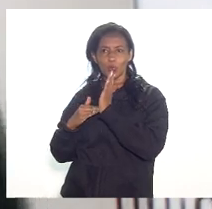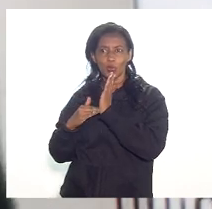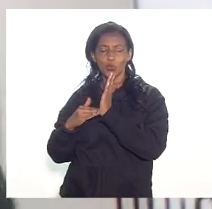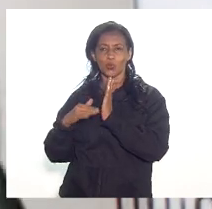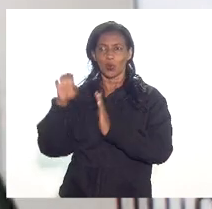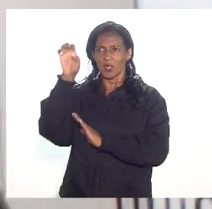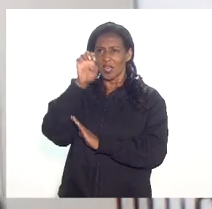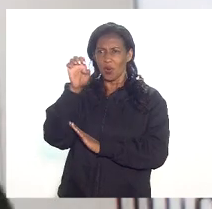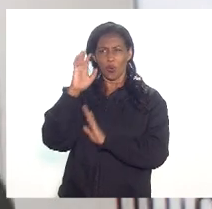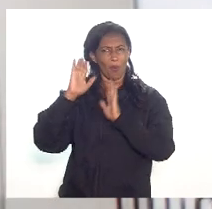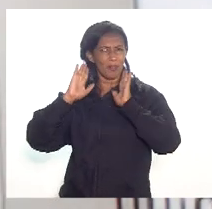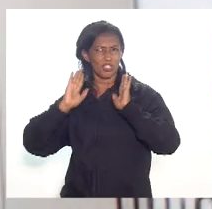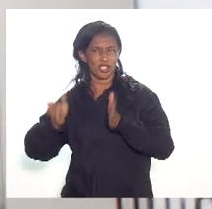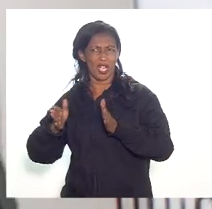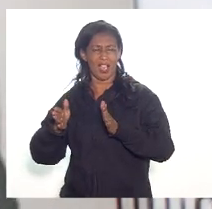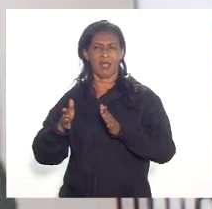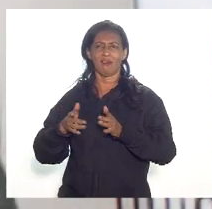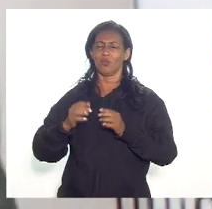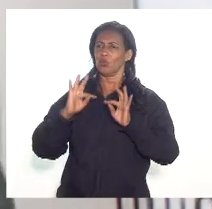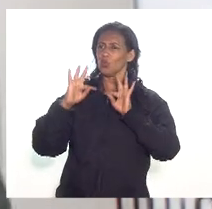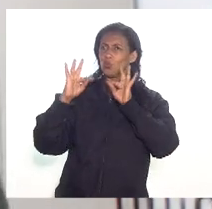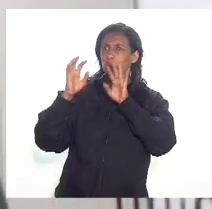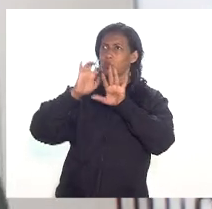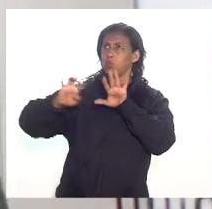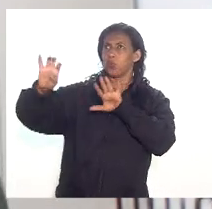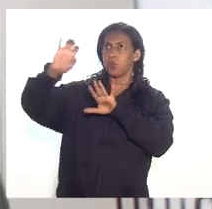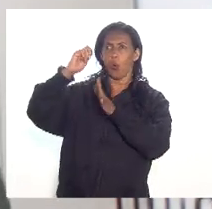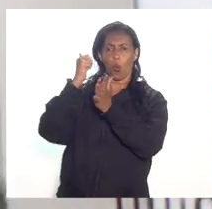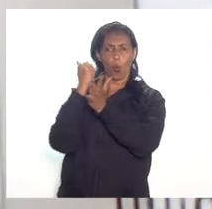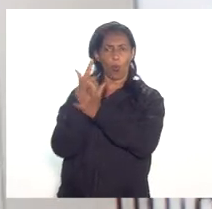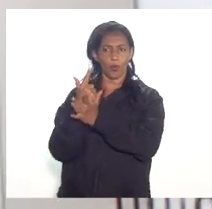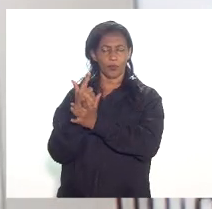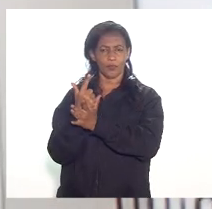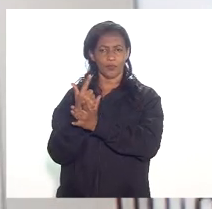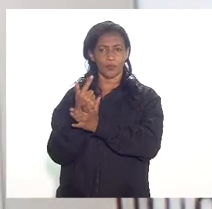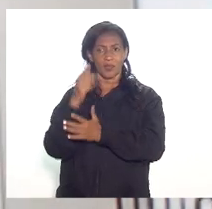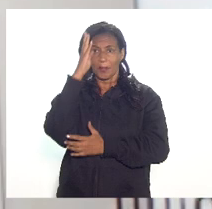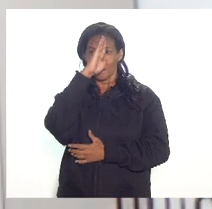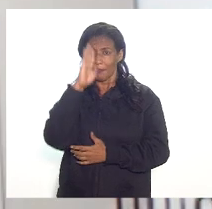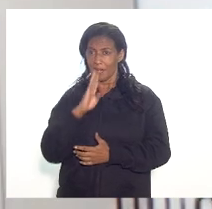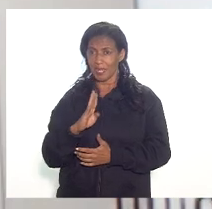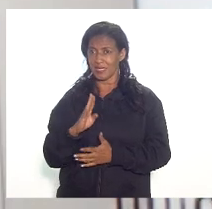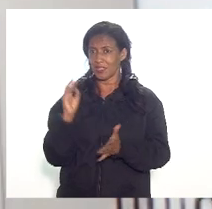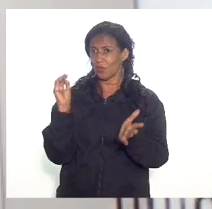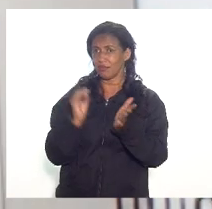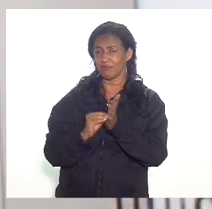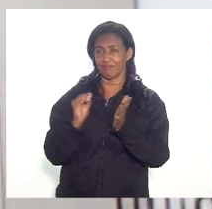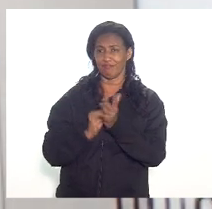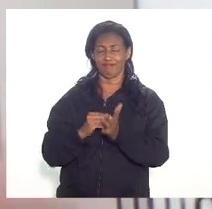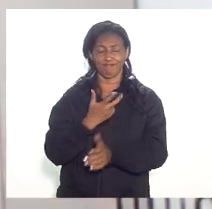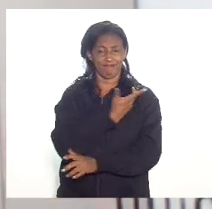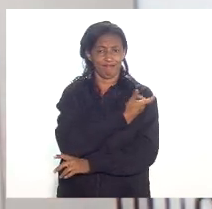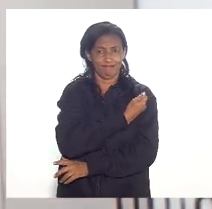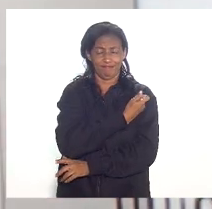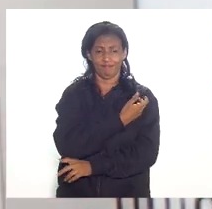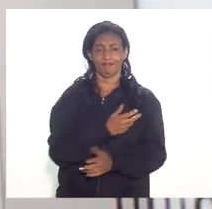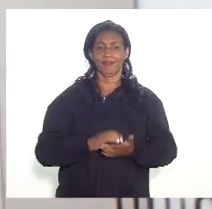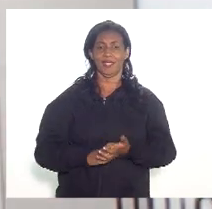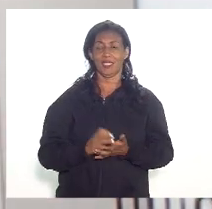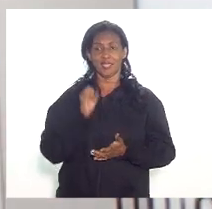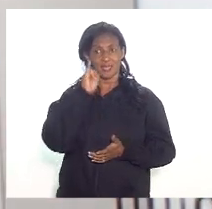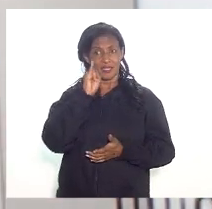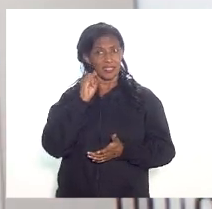o Brasil ainda não conseguiu vacinar nem 15 esse é o resultado da política bolsonarista se tivesse comprado a